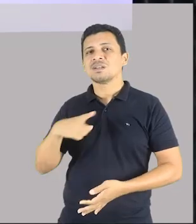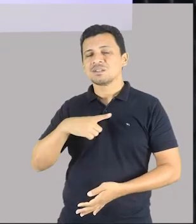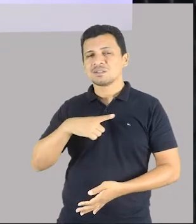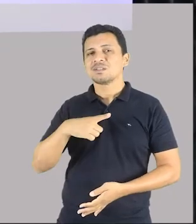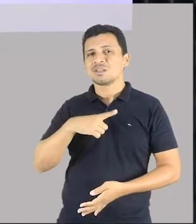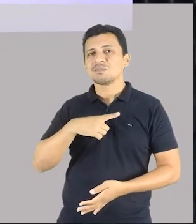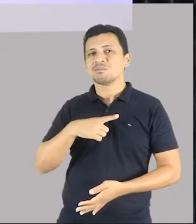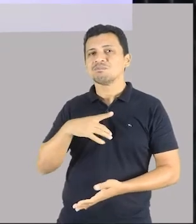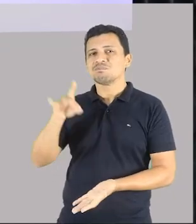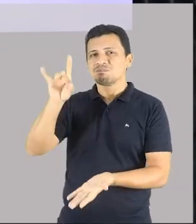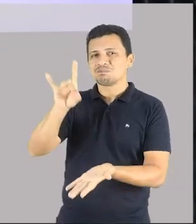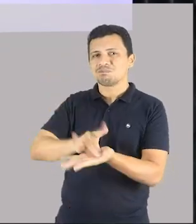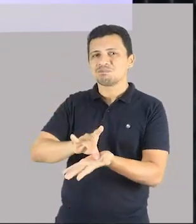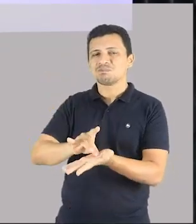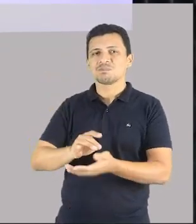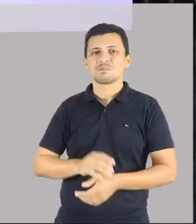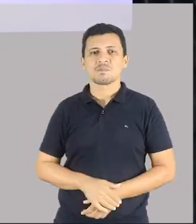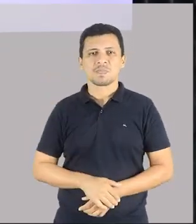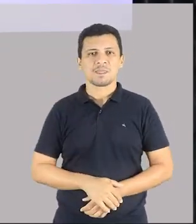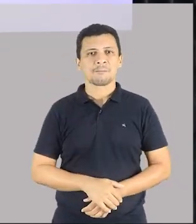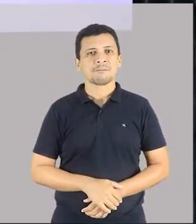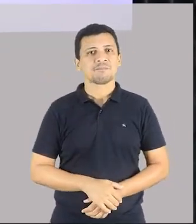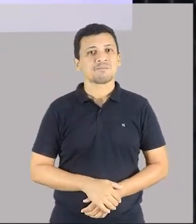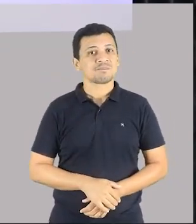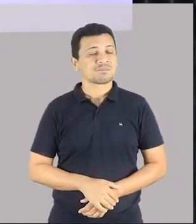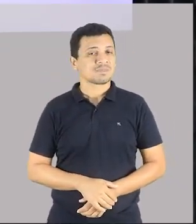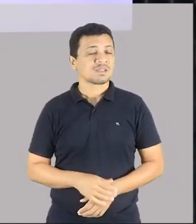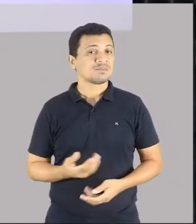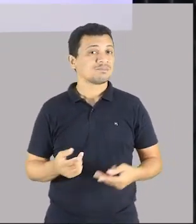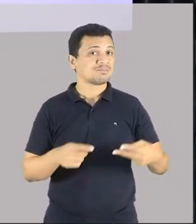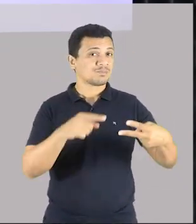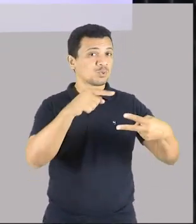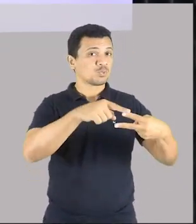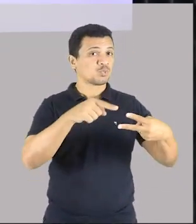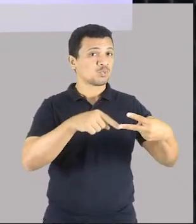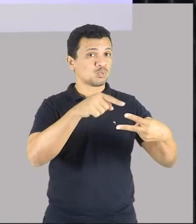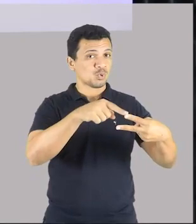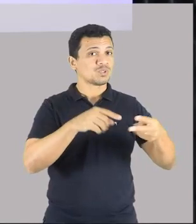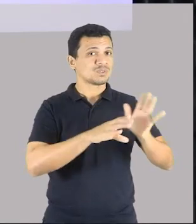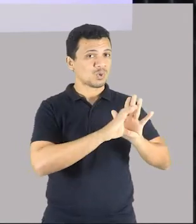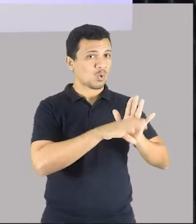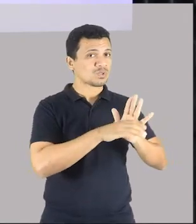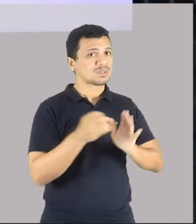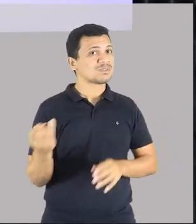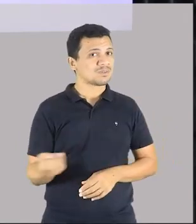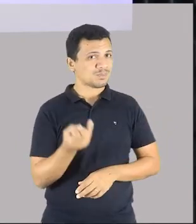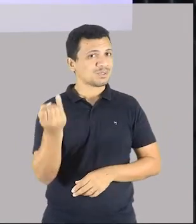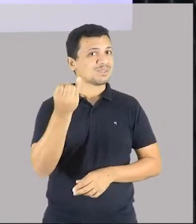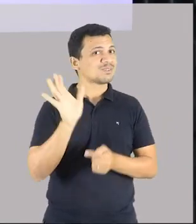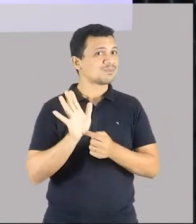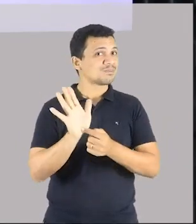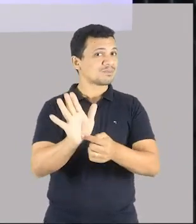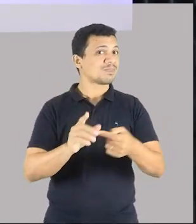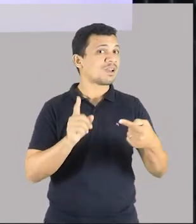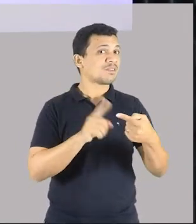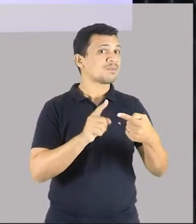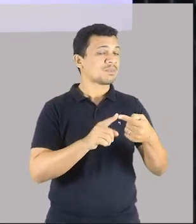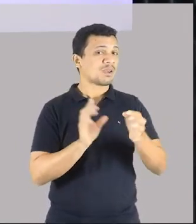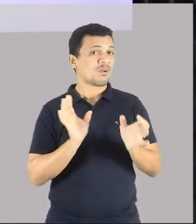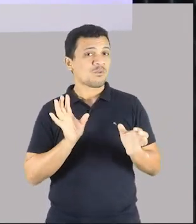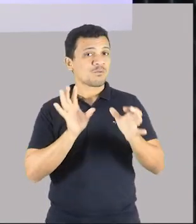concreto. Vamos lá. Trouxemos aqui duas categorias, dois conceitos importantes. O primeiro